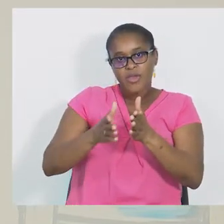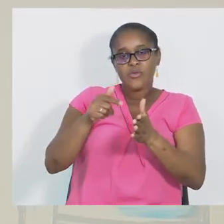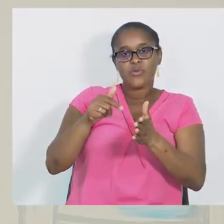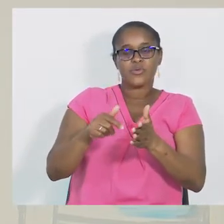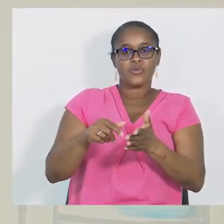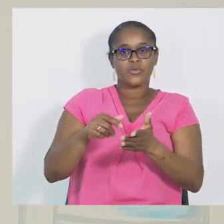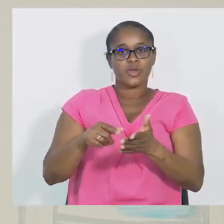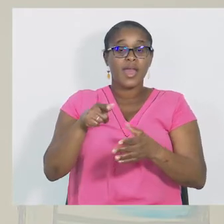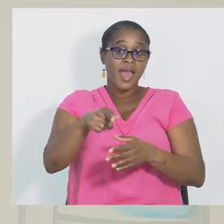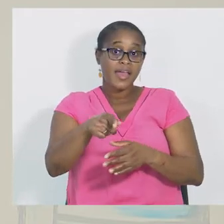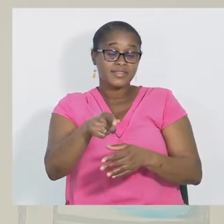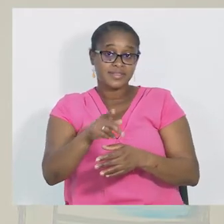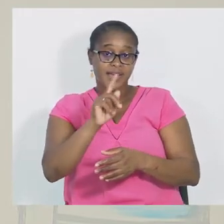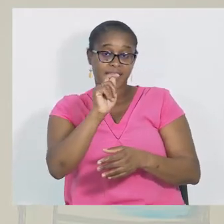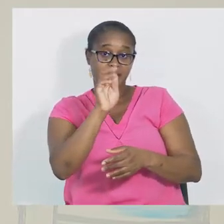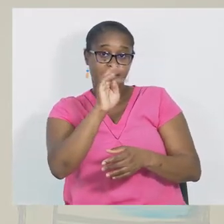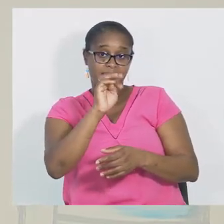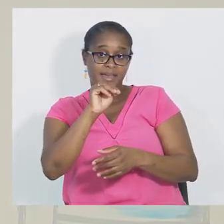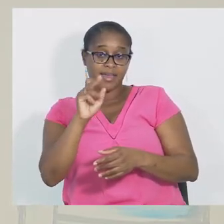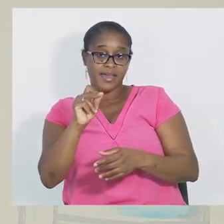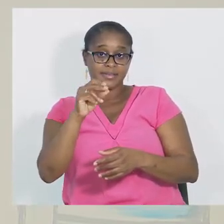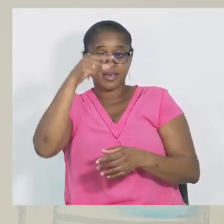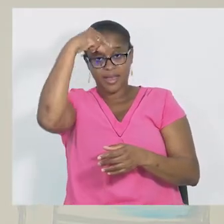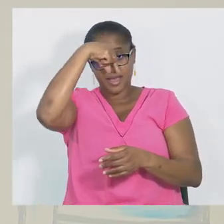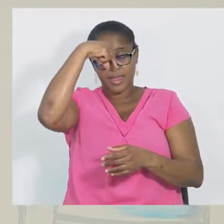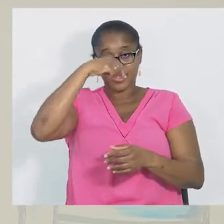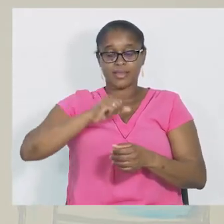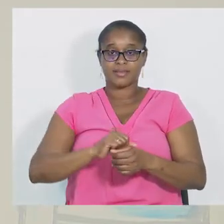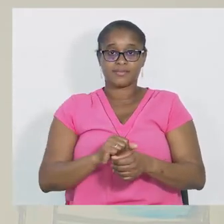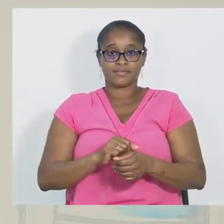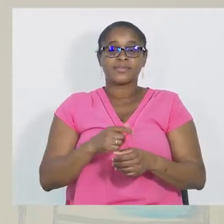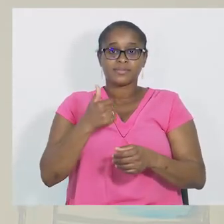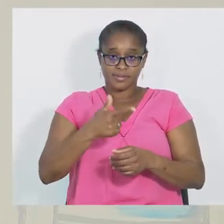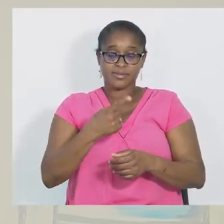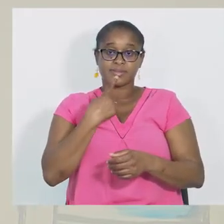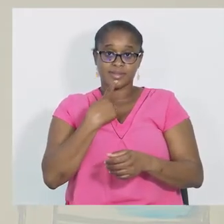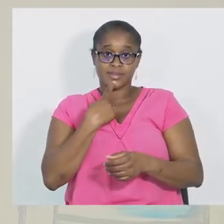Esta coisa, aquela história.